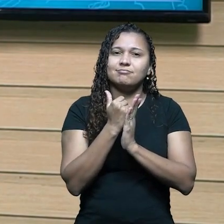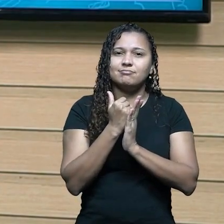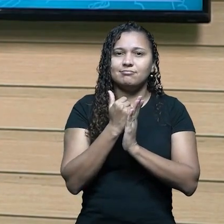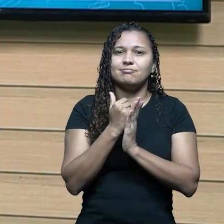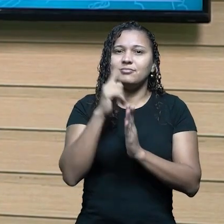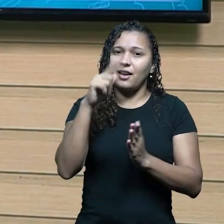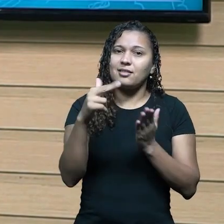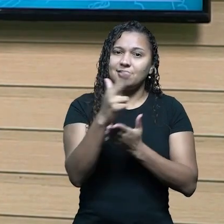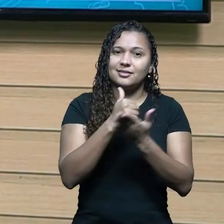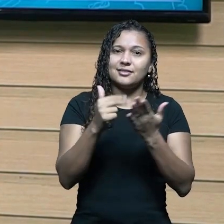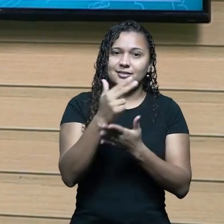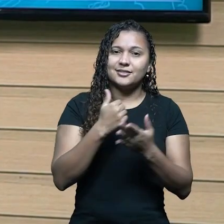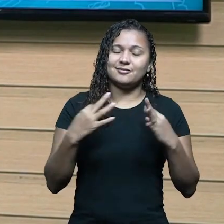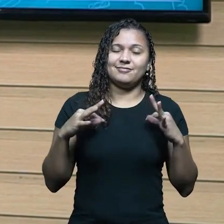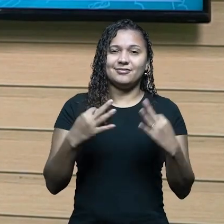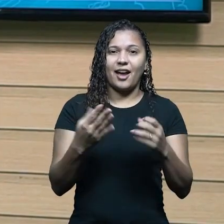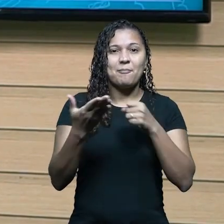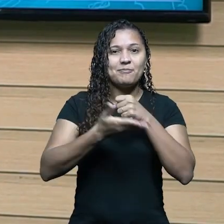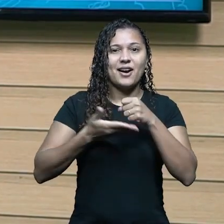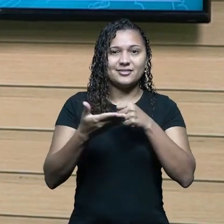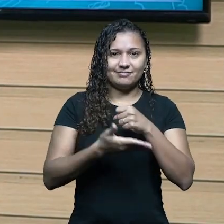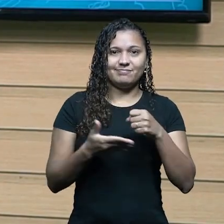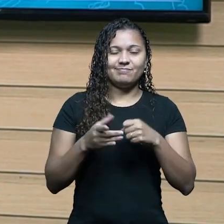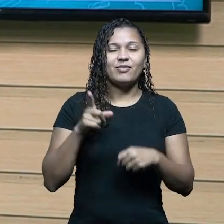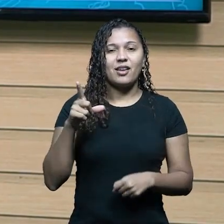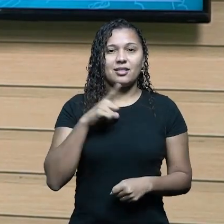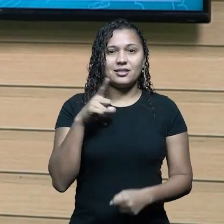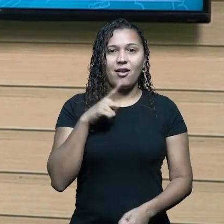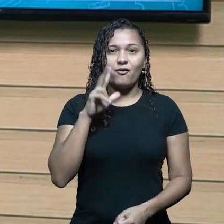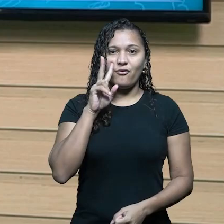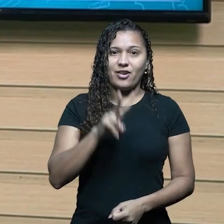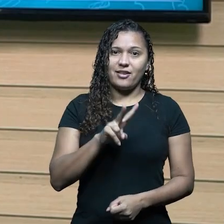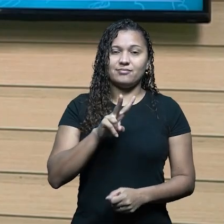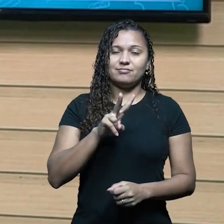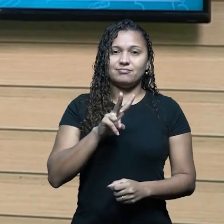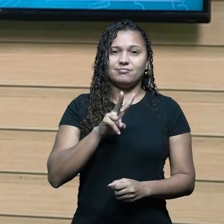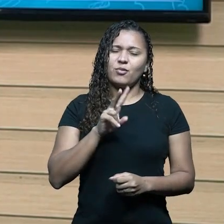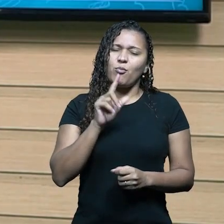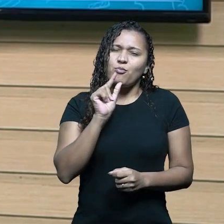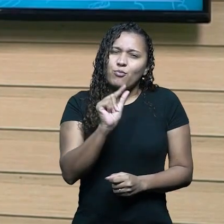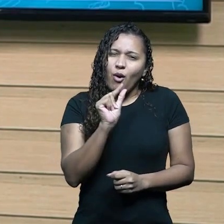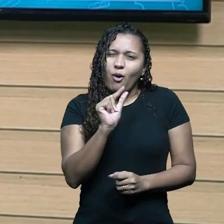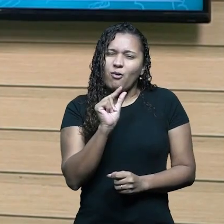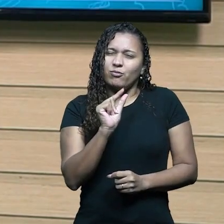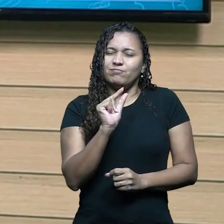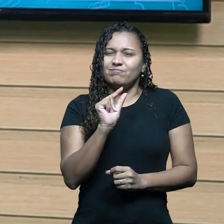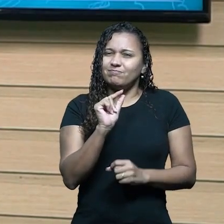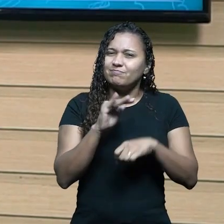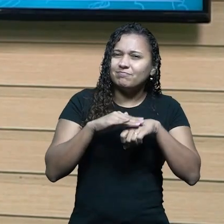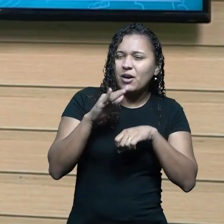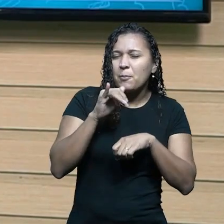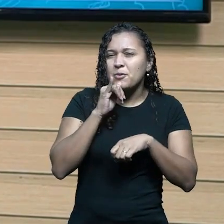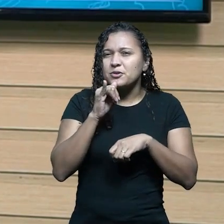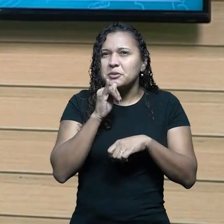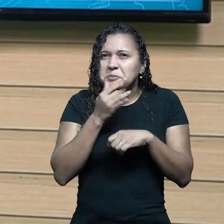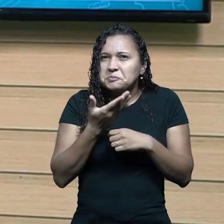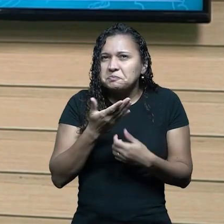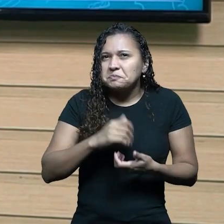de Desenho Técnico Básico. Aqui você irá ver um pouco mais da parte